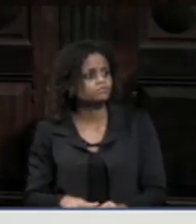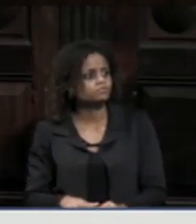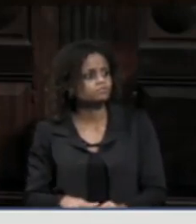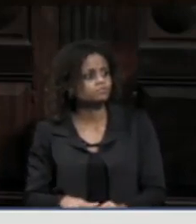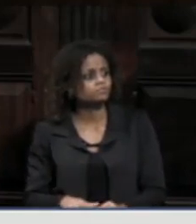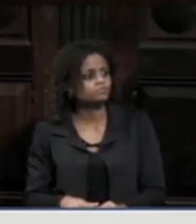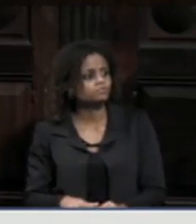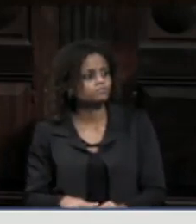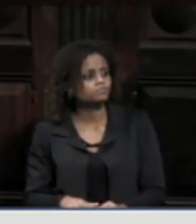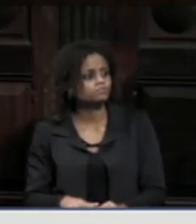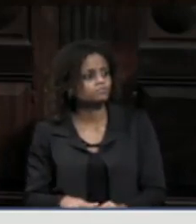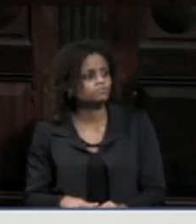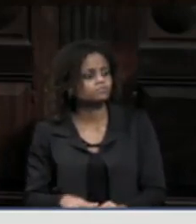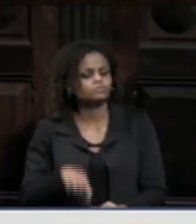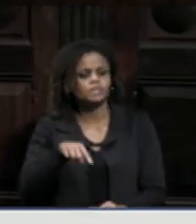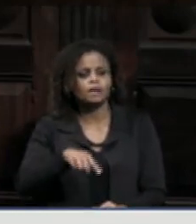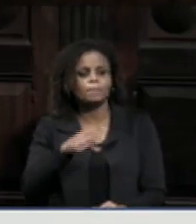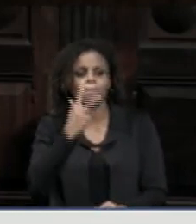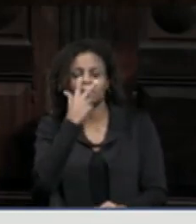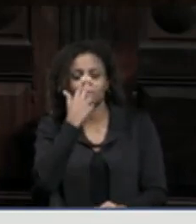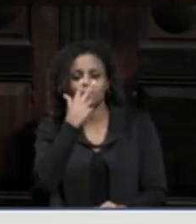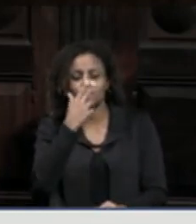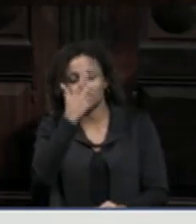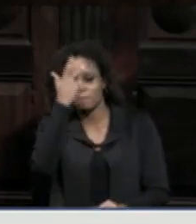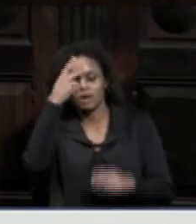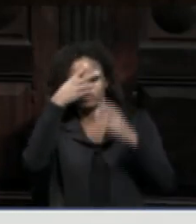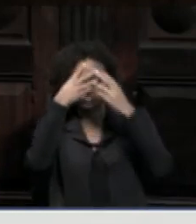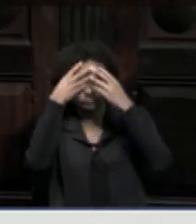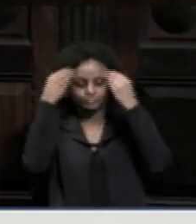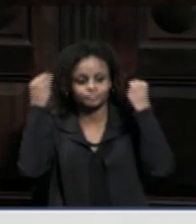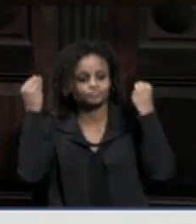muito esquisito.